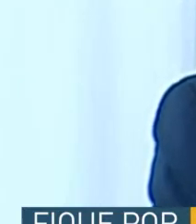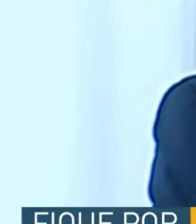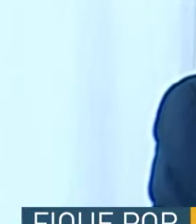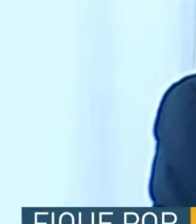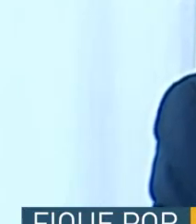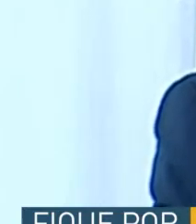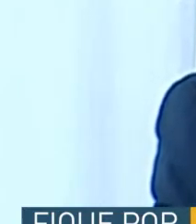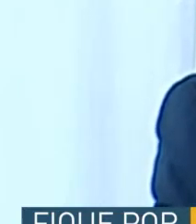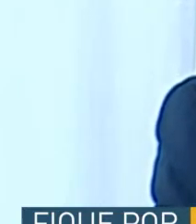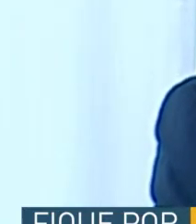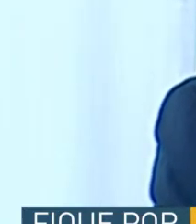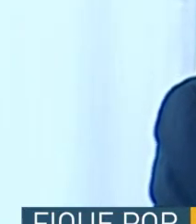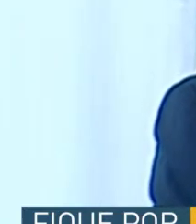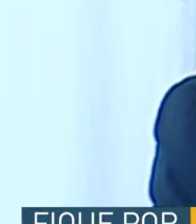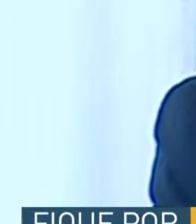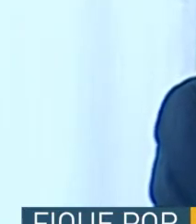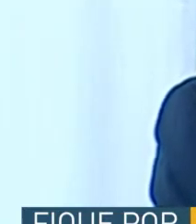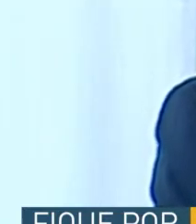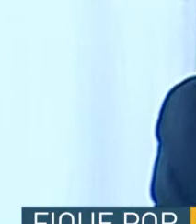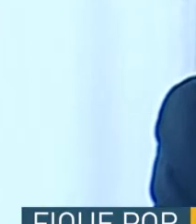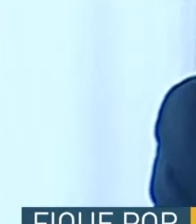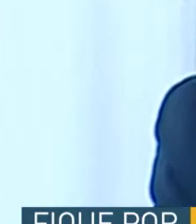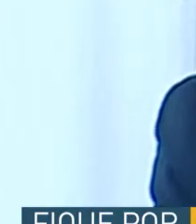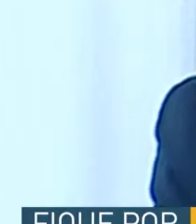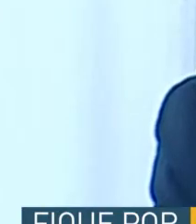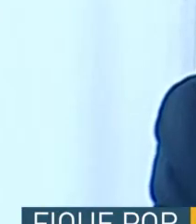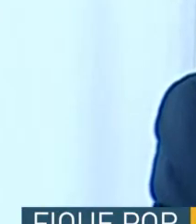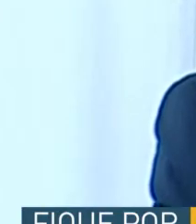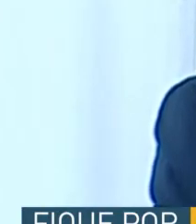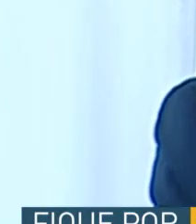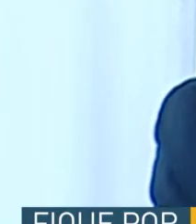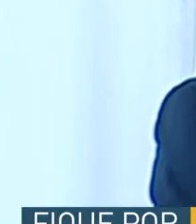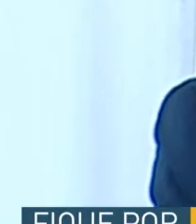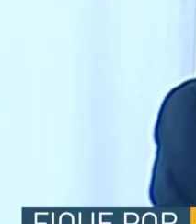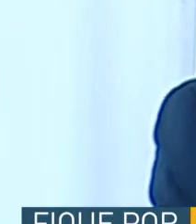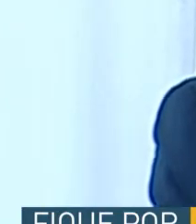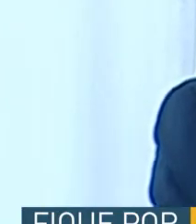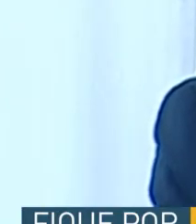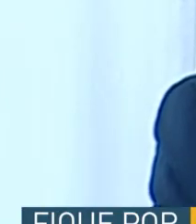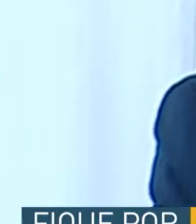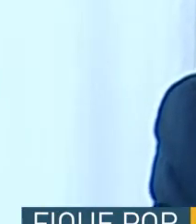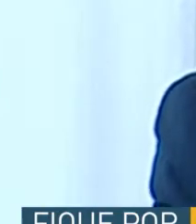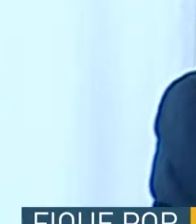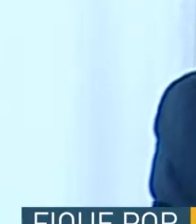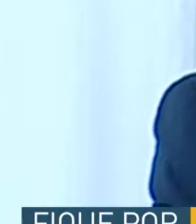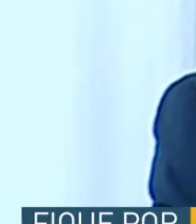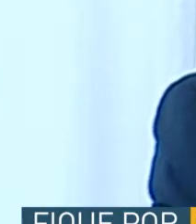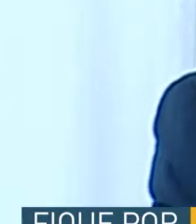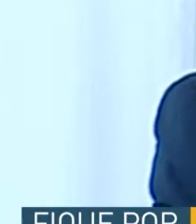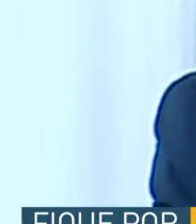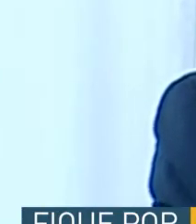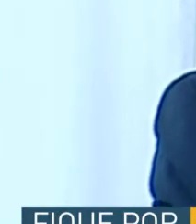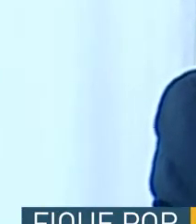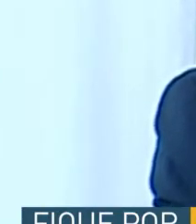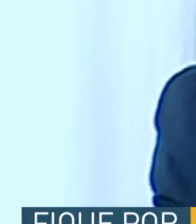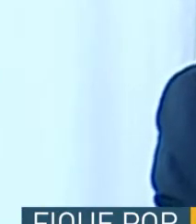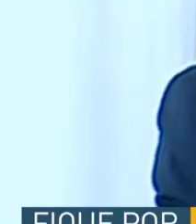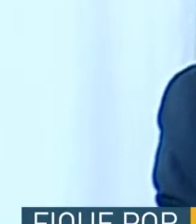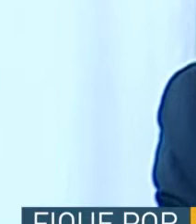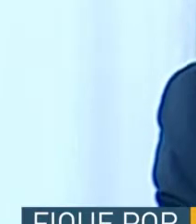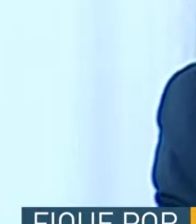componente defesa, porque a Embraer é o coração de um cluster em termos de inovação, tecnologia